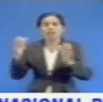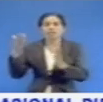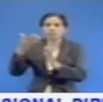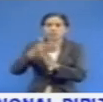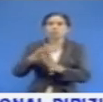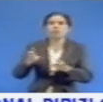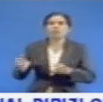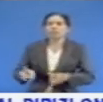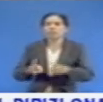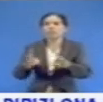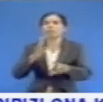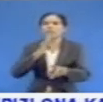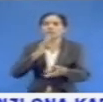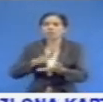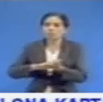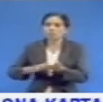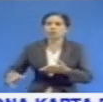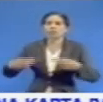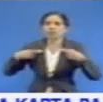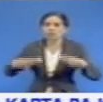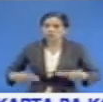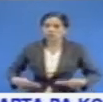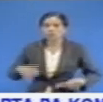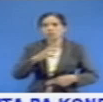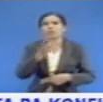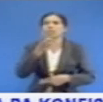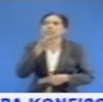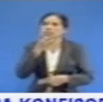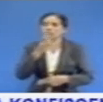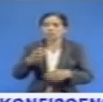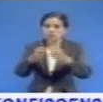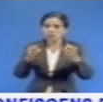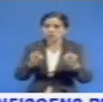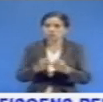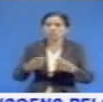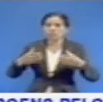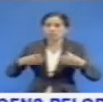MOS, facilidade de saúde no eletricidade. Suco refere e a safe de